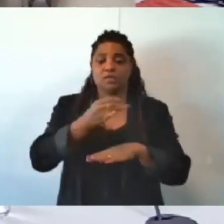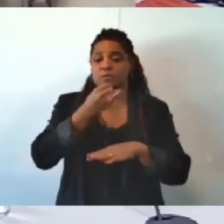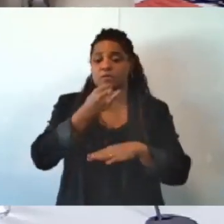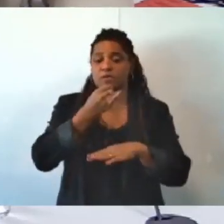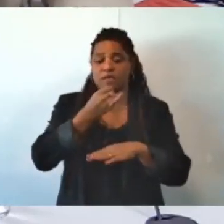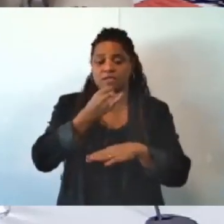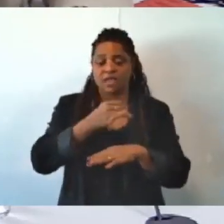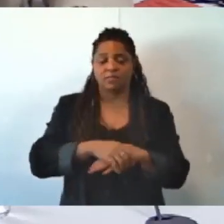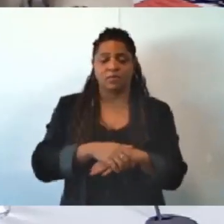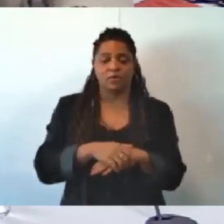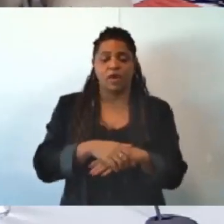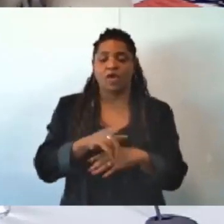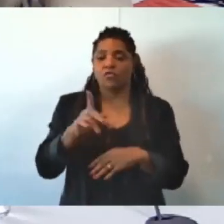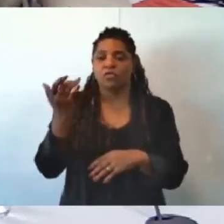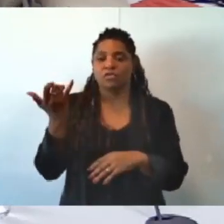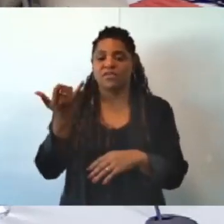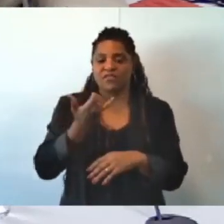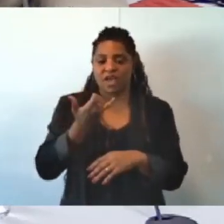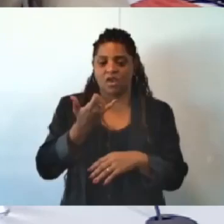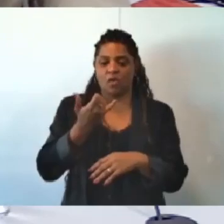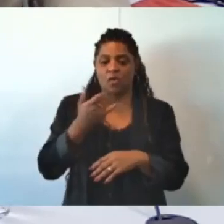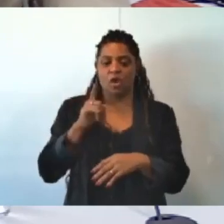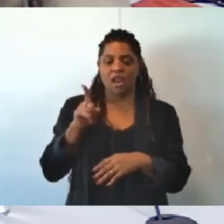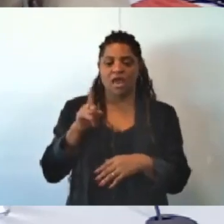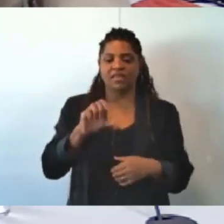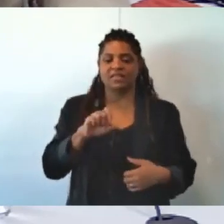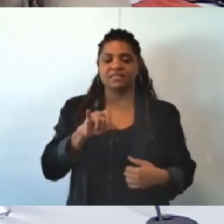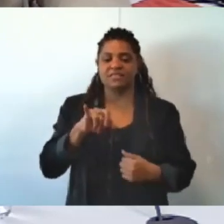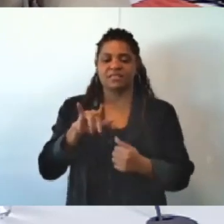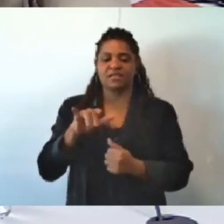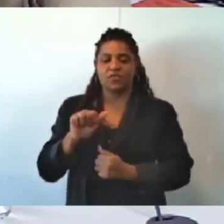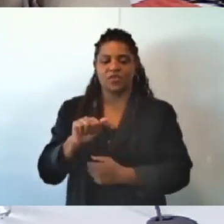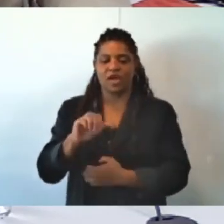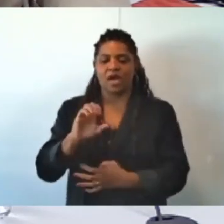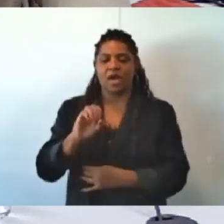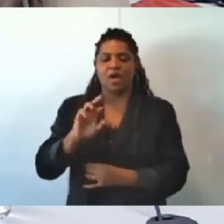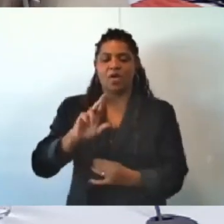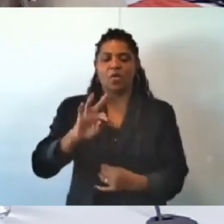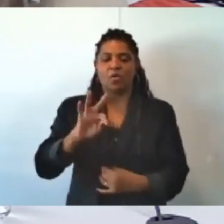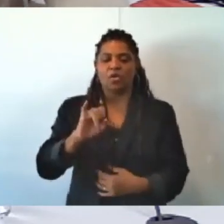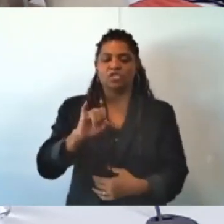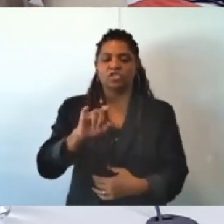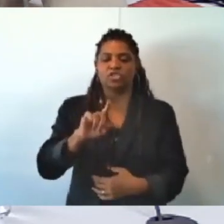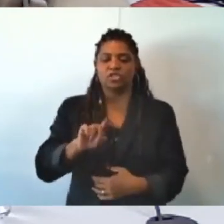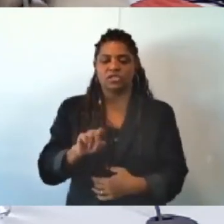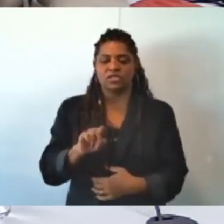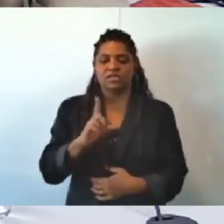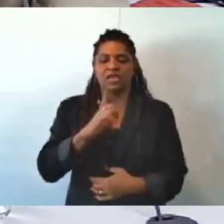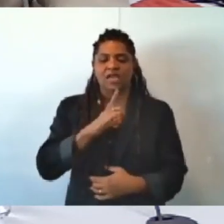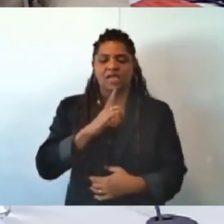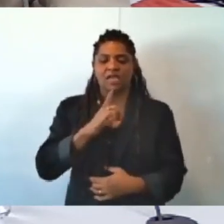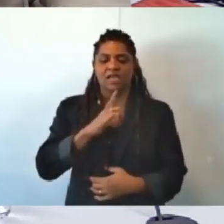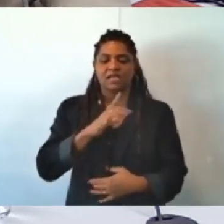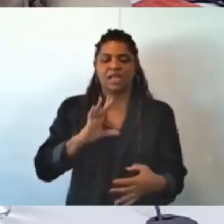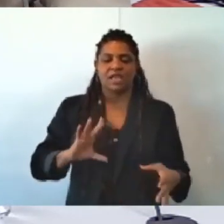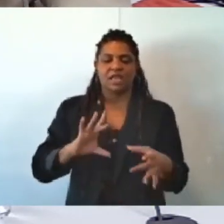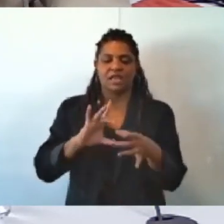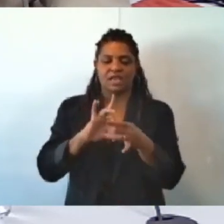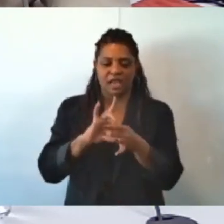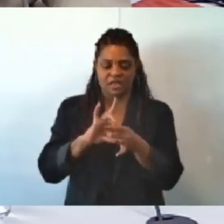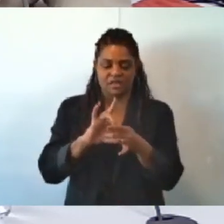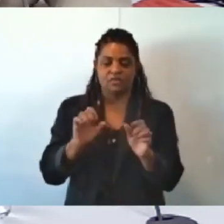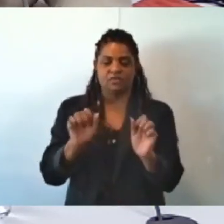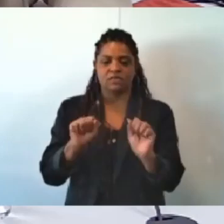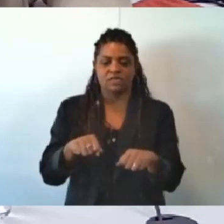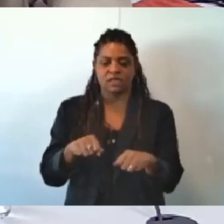negócio da Silva Ortiz, que tem ligação, sim, tudo tem ligação com o fechamento da Sapucaí,